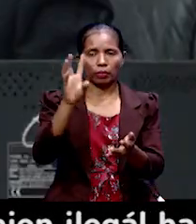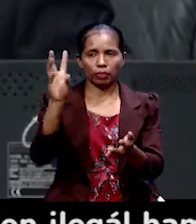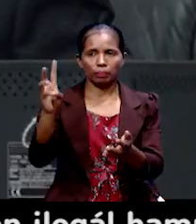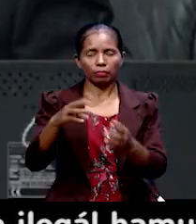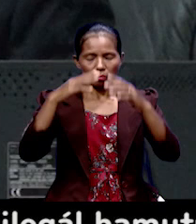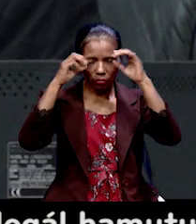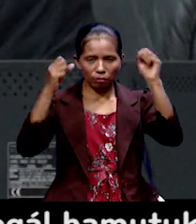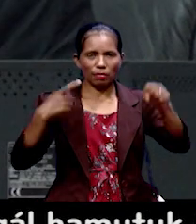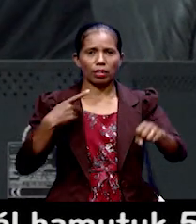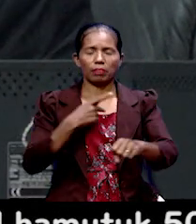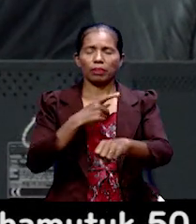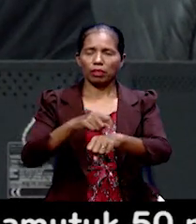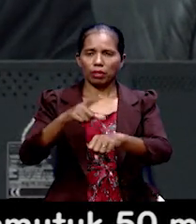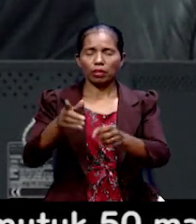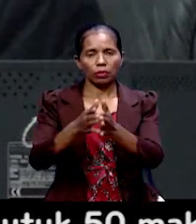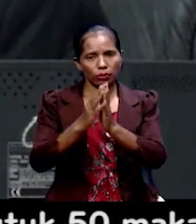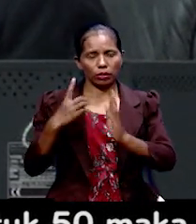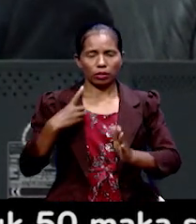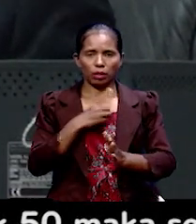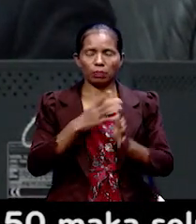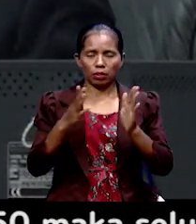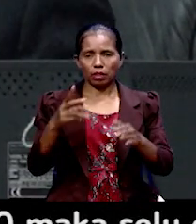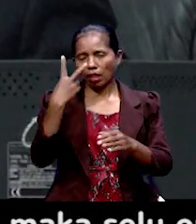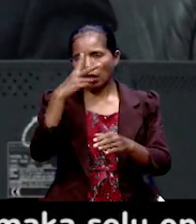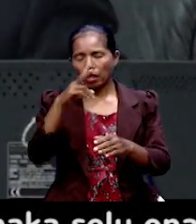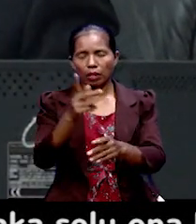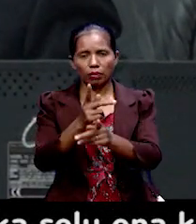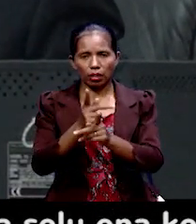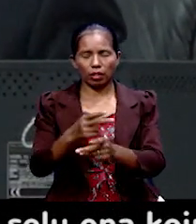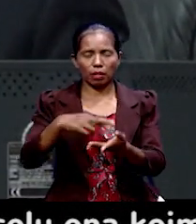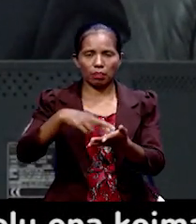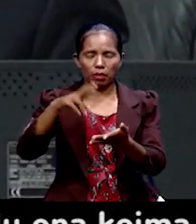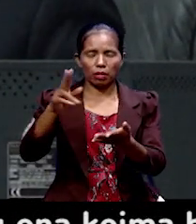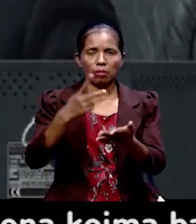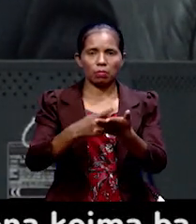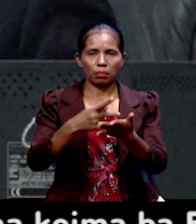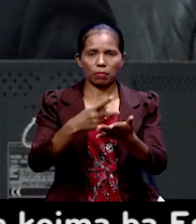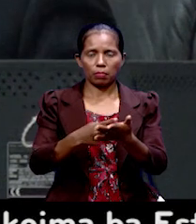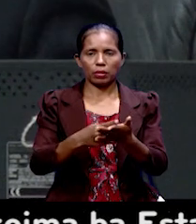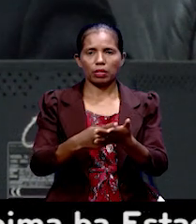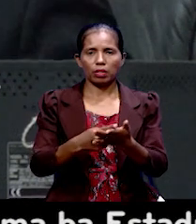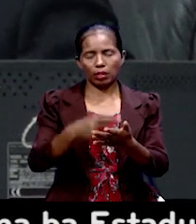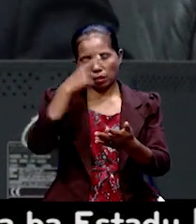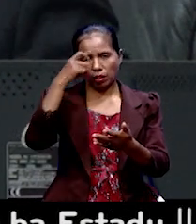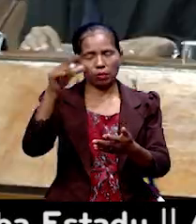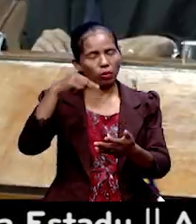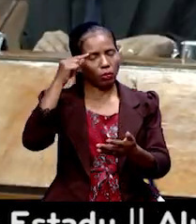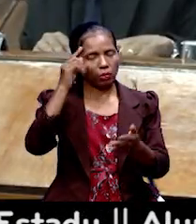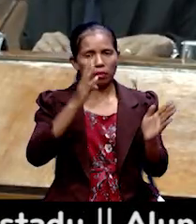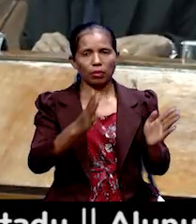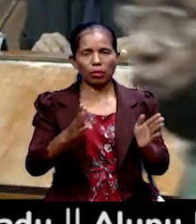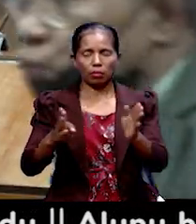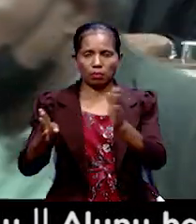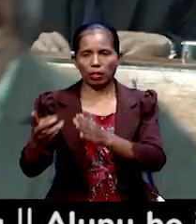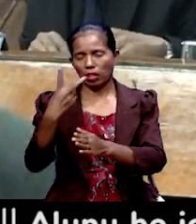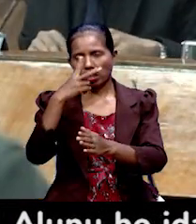Aniceto Guterres, russo deputado Sira Atuharei de Diak, antes aprova a proposta de alteração, né? Também o governo prepara teto